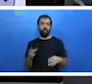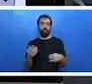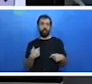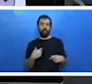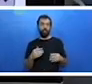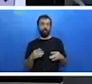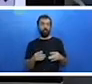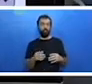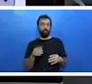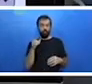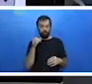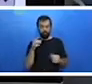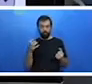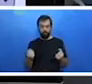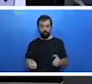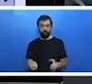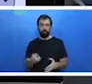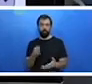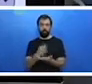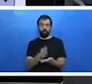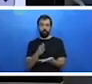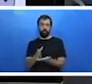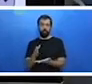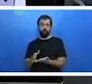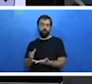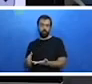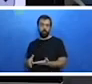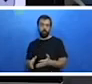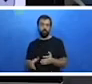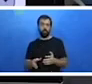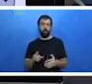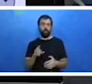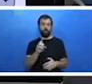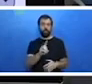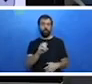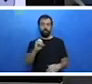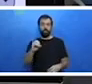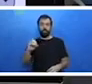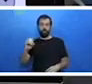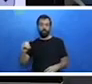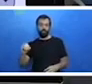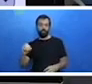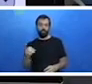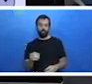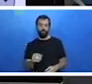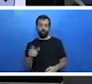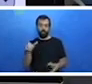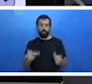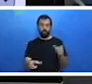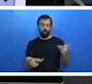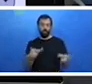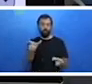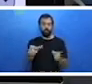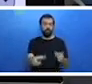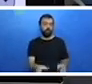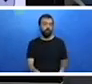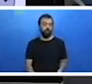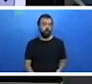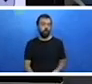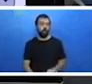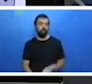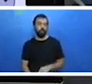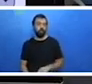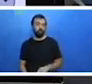alunos. Eu fui abrir minha barra de chocolate lá no recreio. Juntou 100 alunos em torno de mim. E eu preciso dar um pedaço